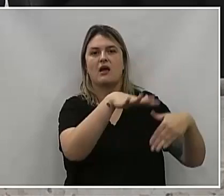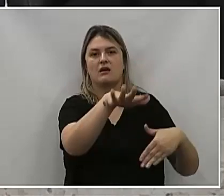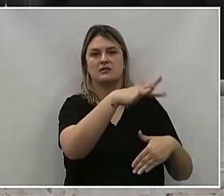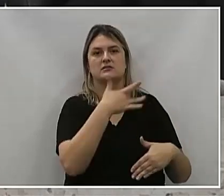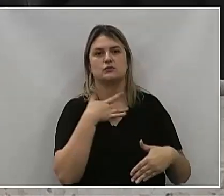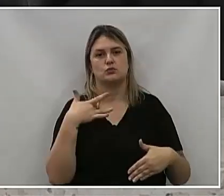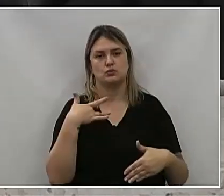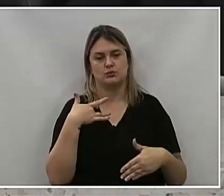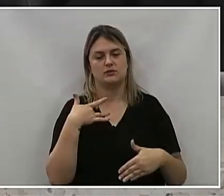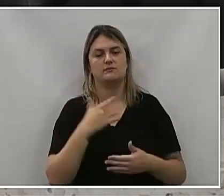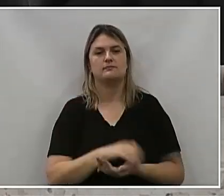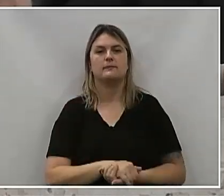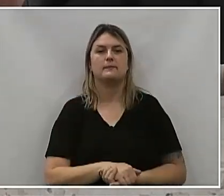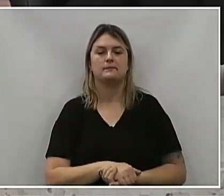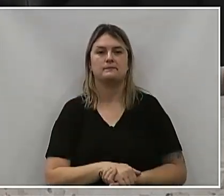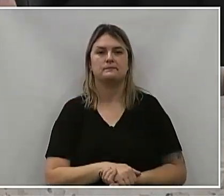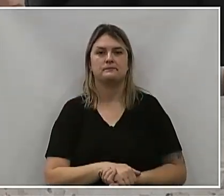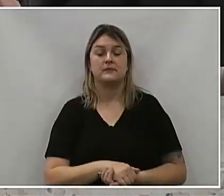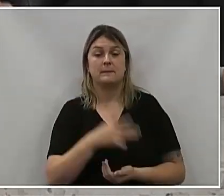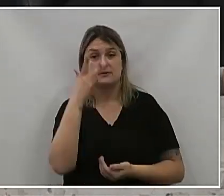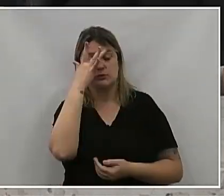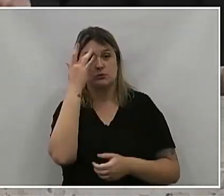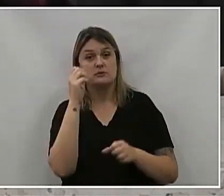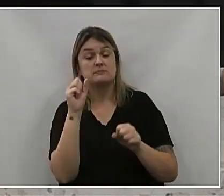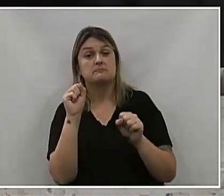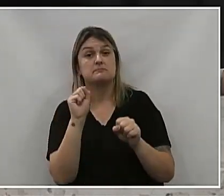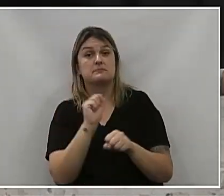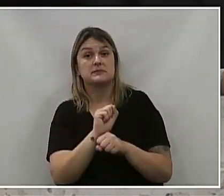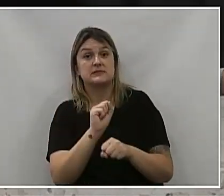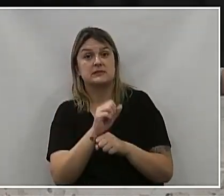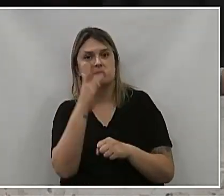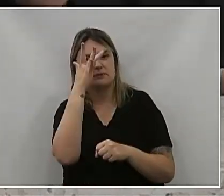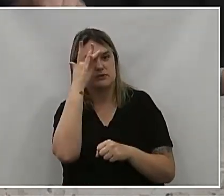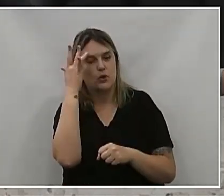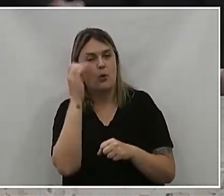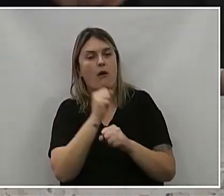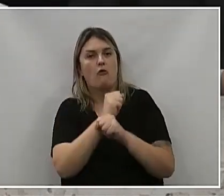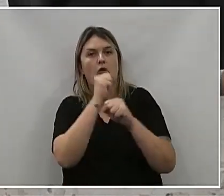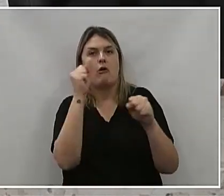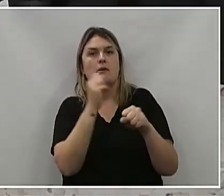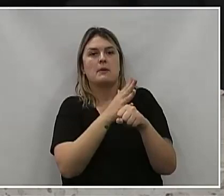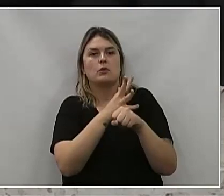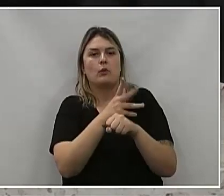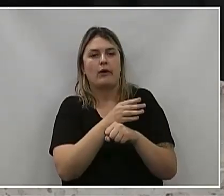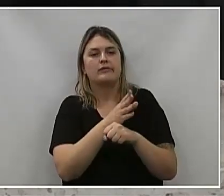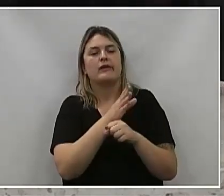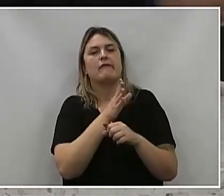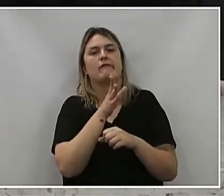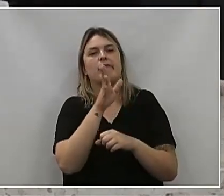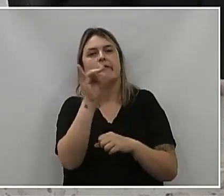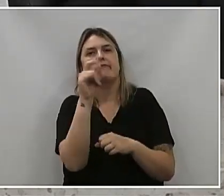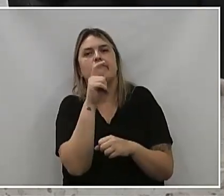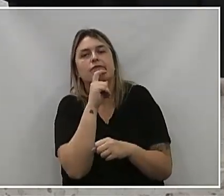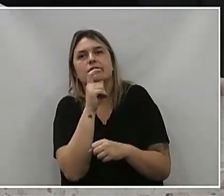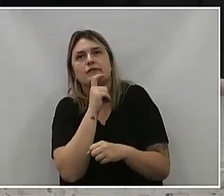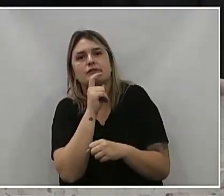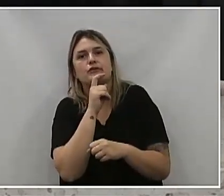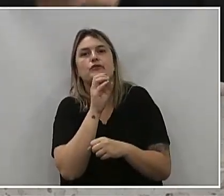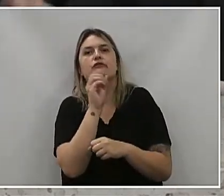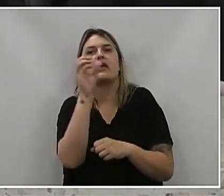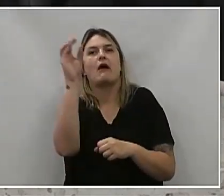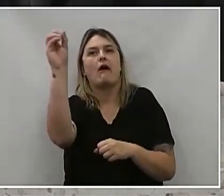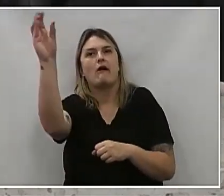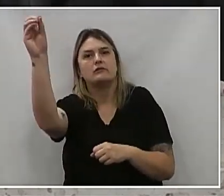nossa saúde, quando se fala nas pessoas que precisam. Aquelas pessoas que têm que levantar de madrugada, enfrentar o frio, ter que ir